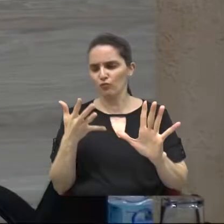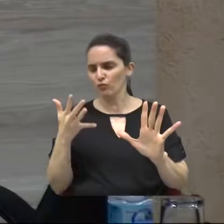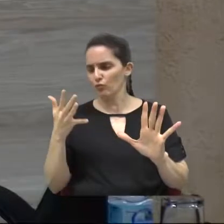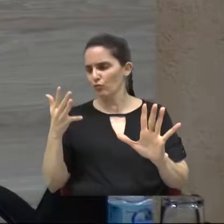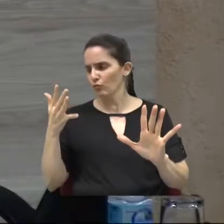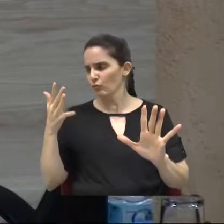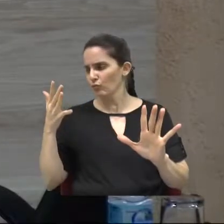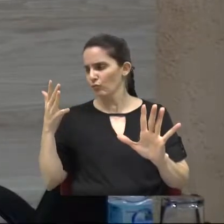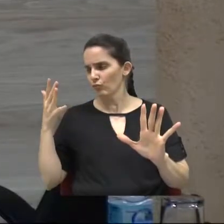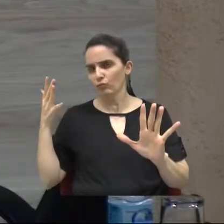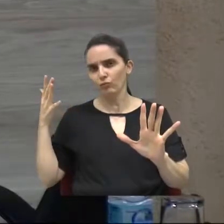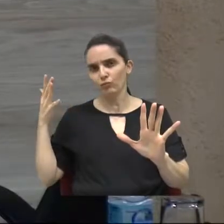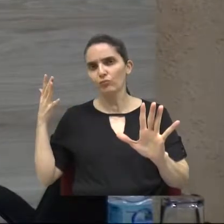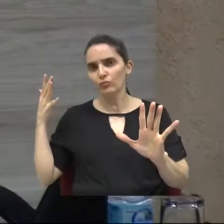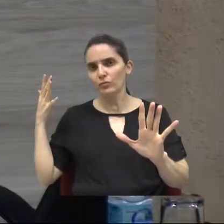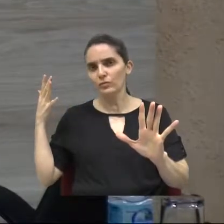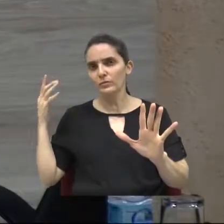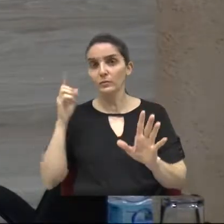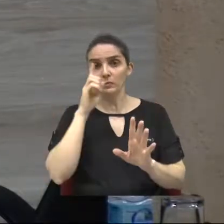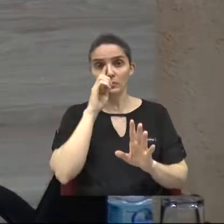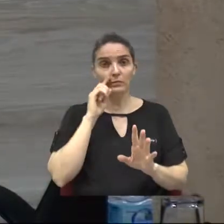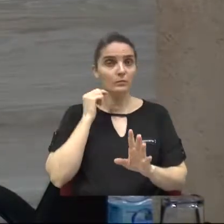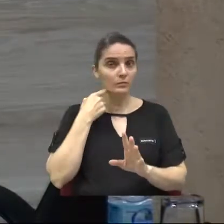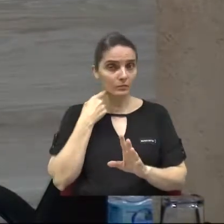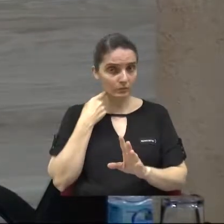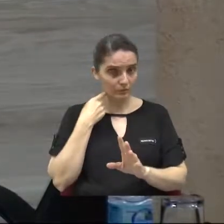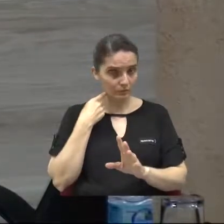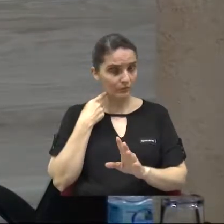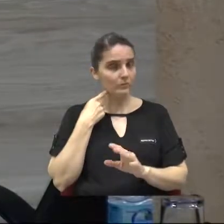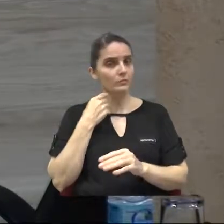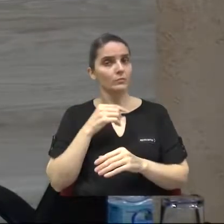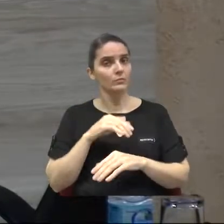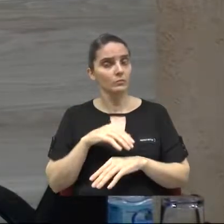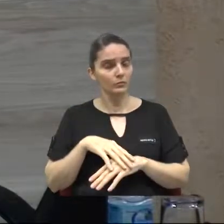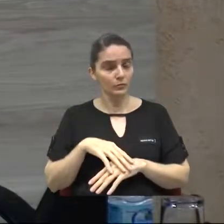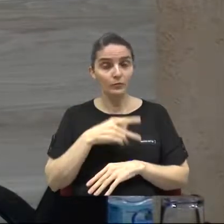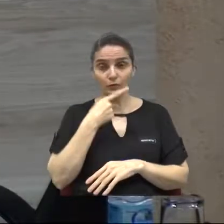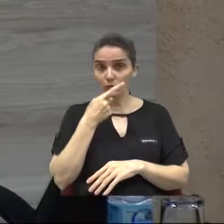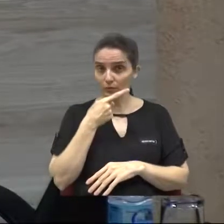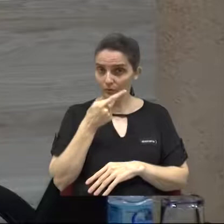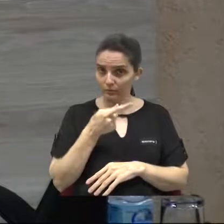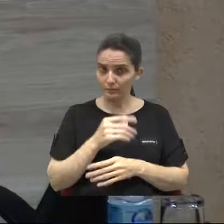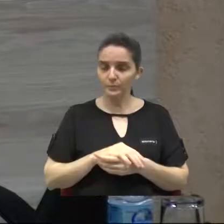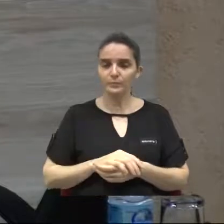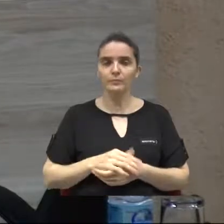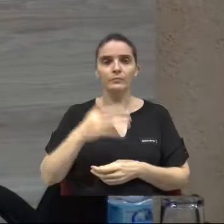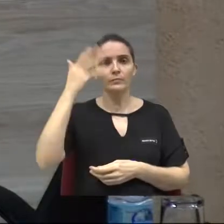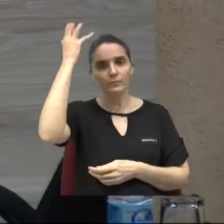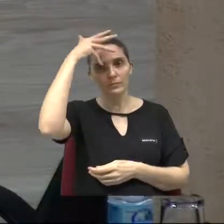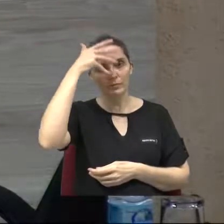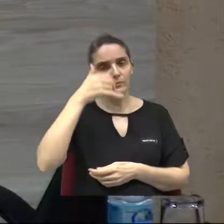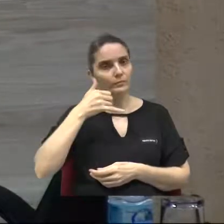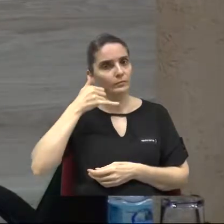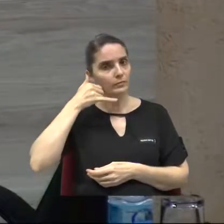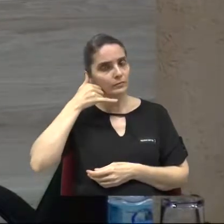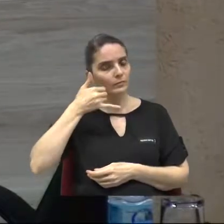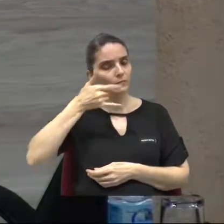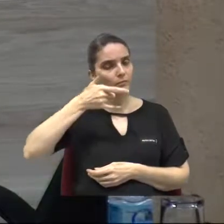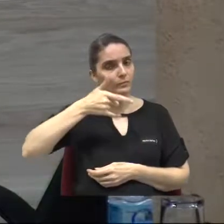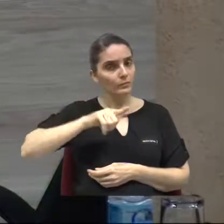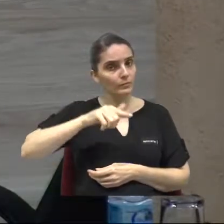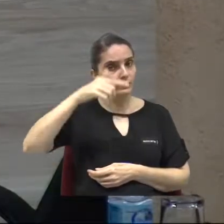né? O vereador Newton até chegou a comentar. Hoje liguei novamente ao